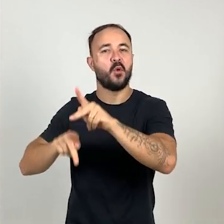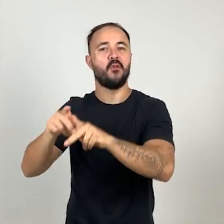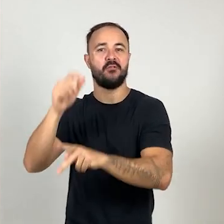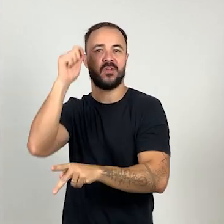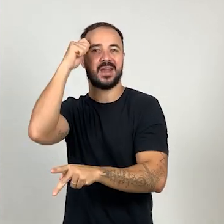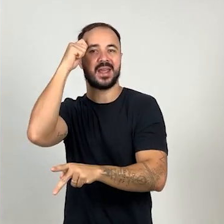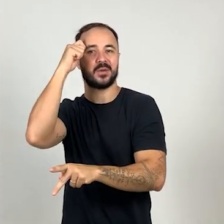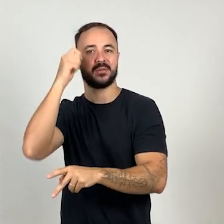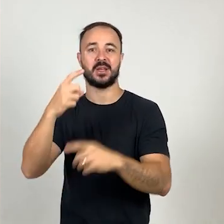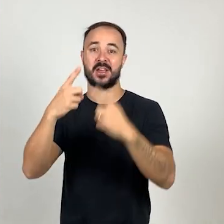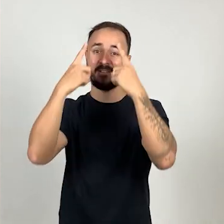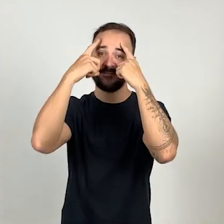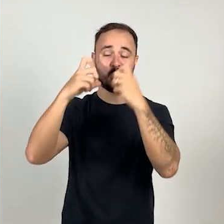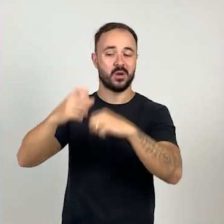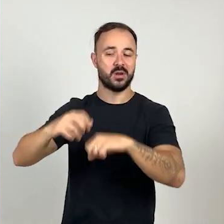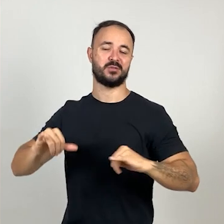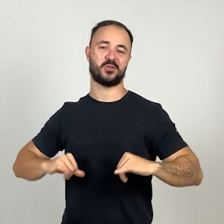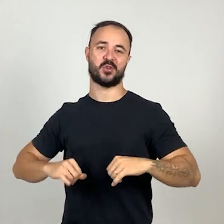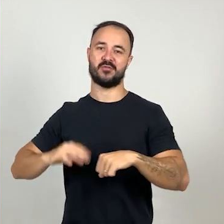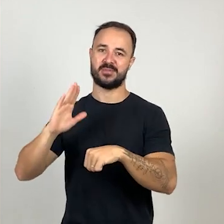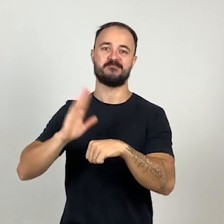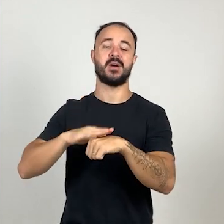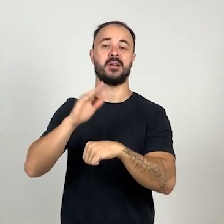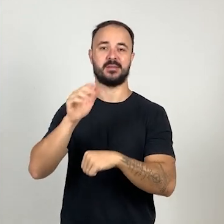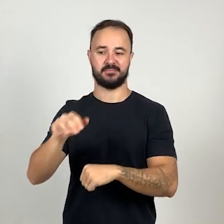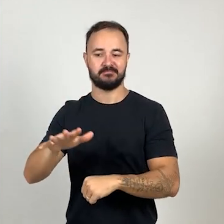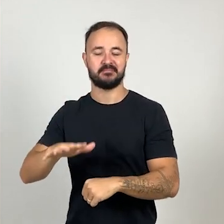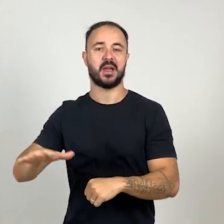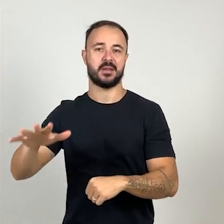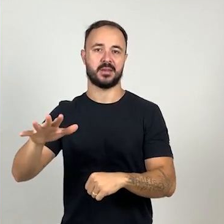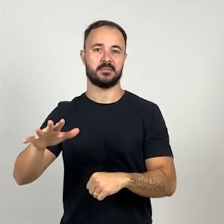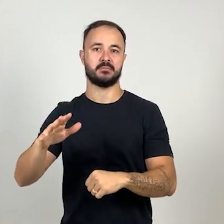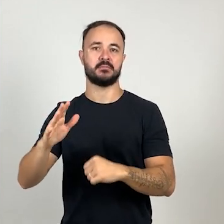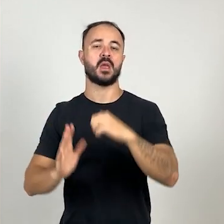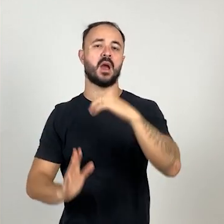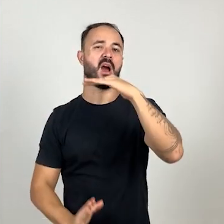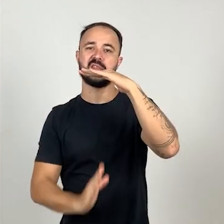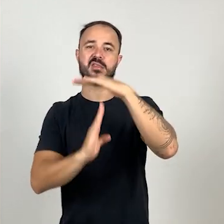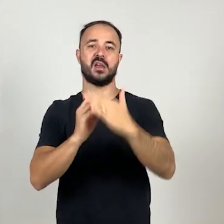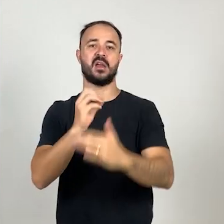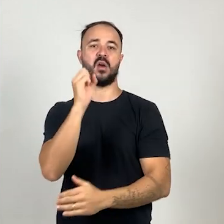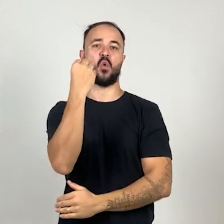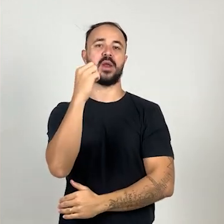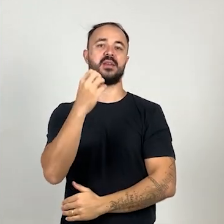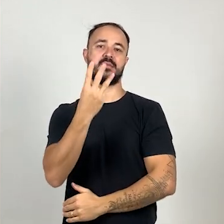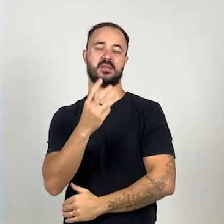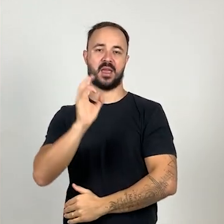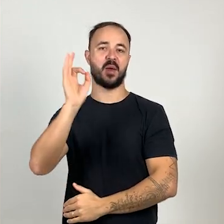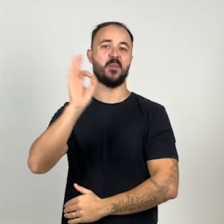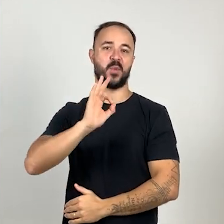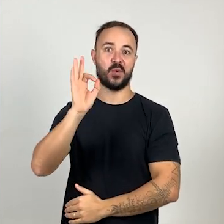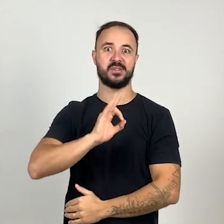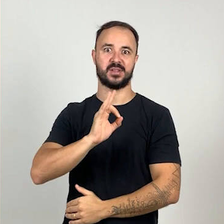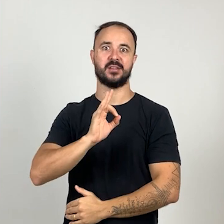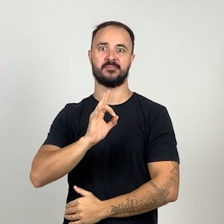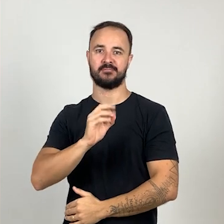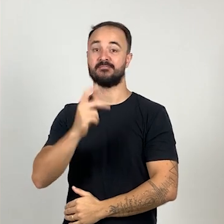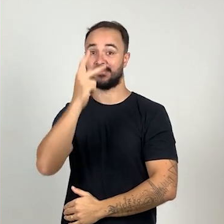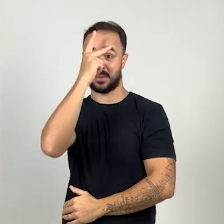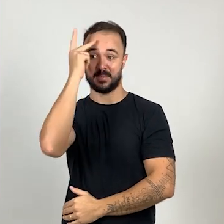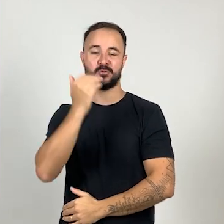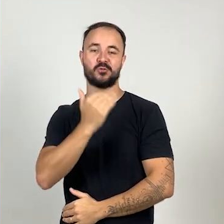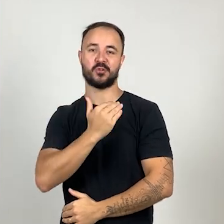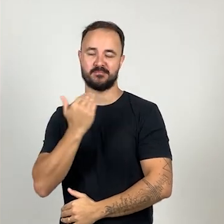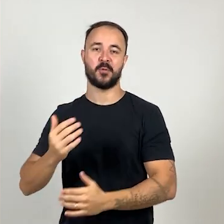violência, independente da ocorrência registrada, e chegam a 83% das vítimas de intervenções policiais.